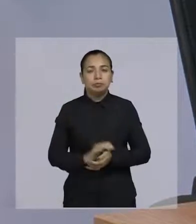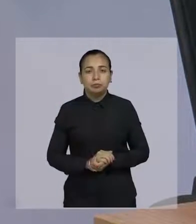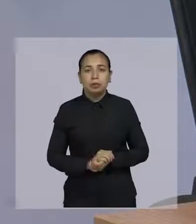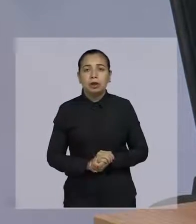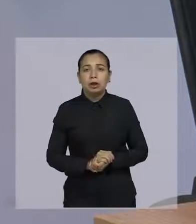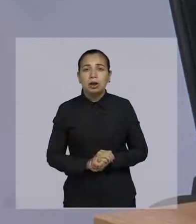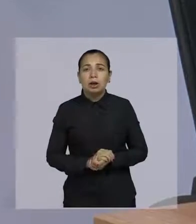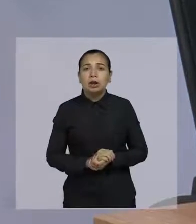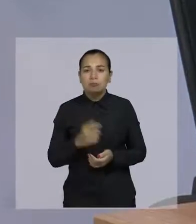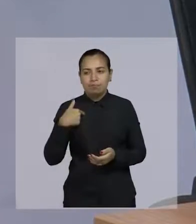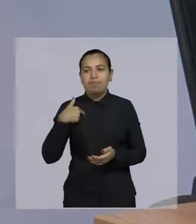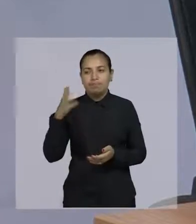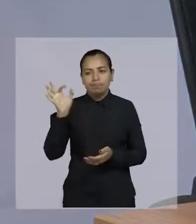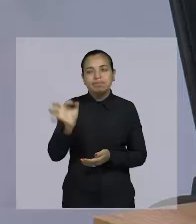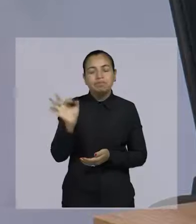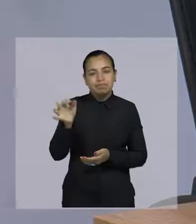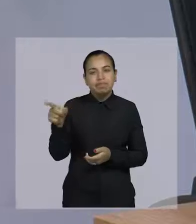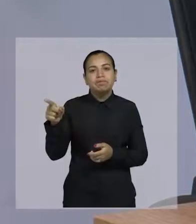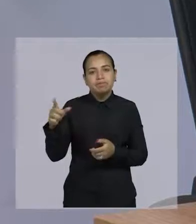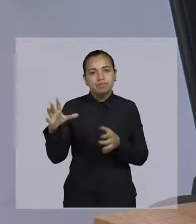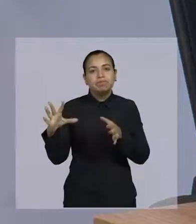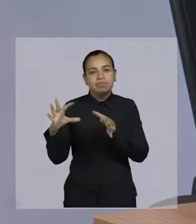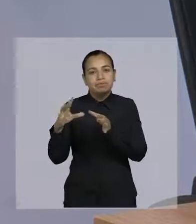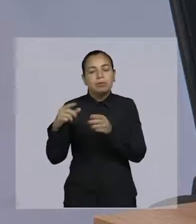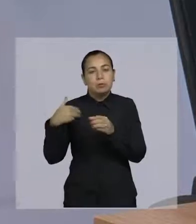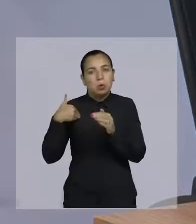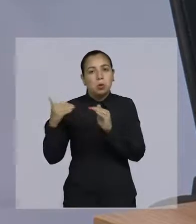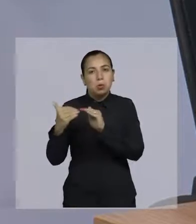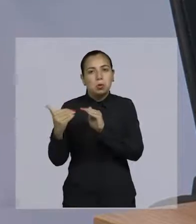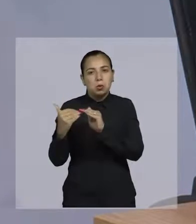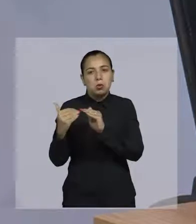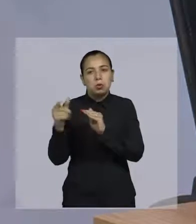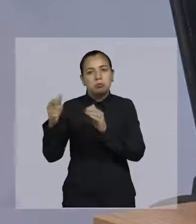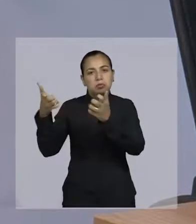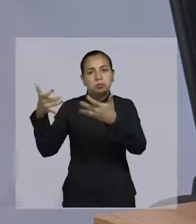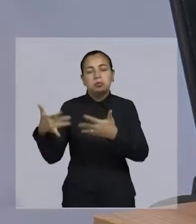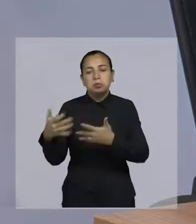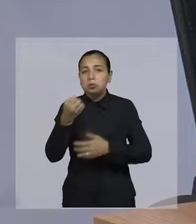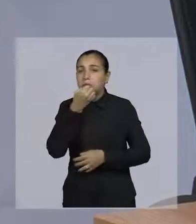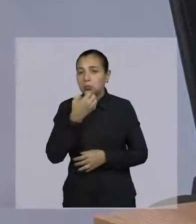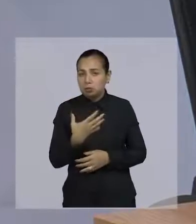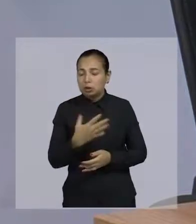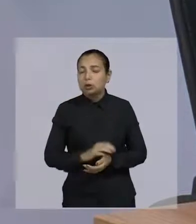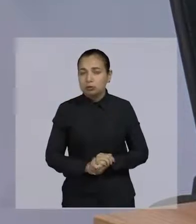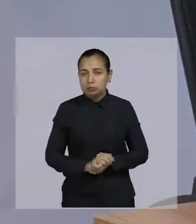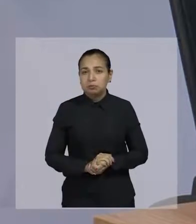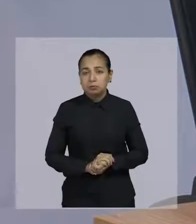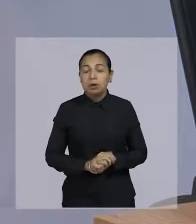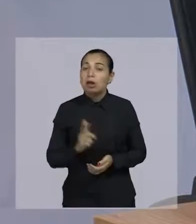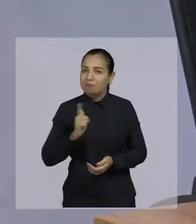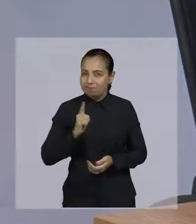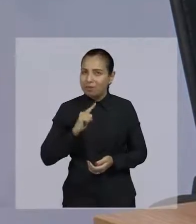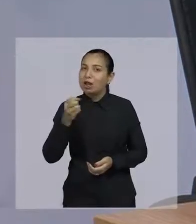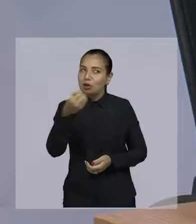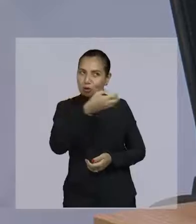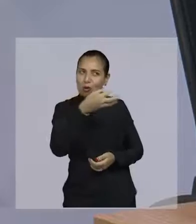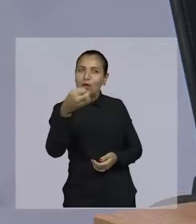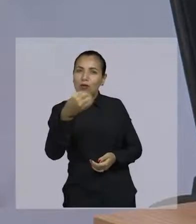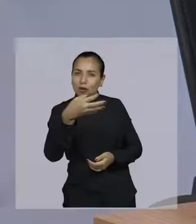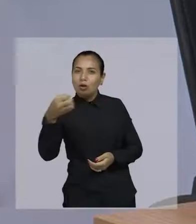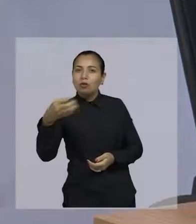eu assino embaixo do que ele explicou muito bem. Nós temos novas lideranças, mas